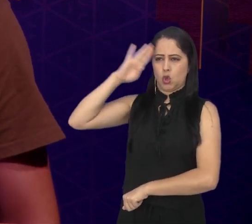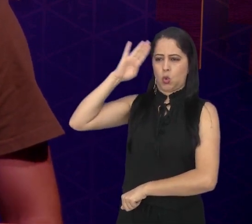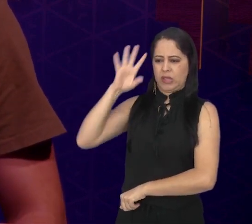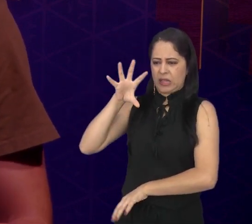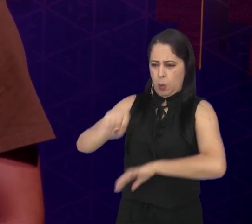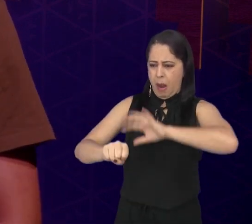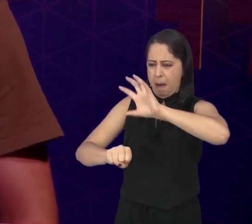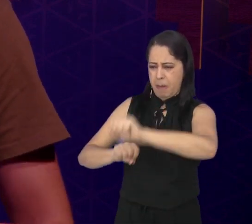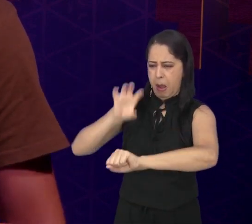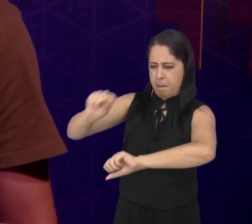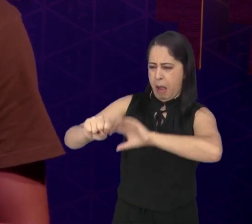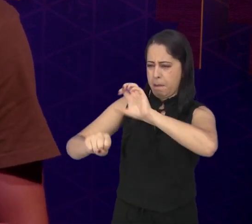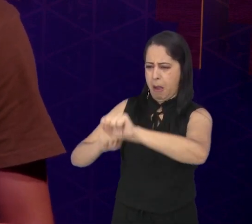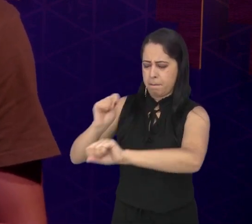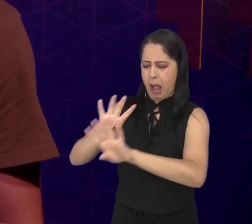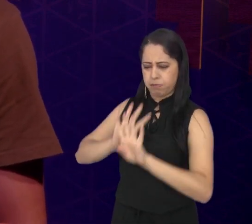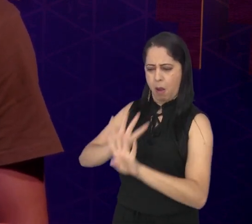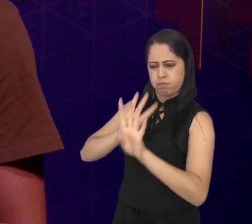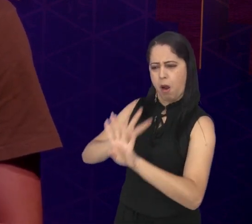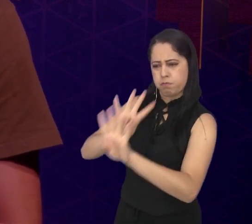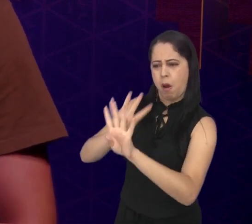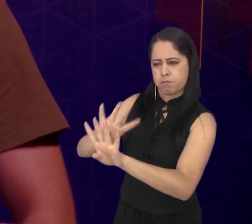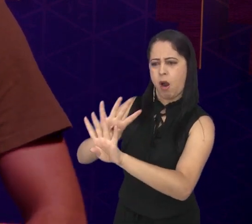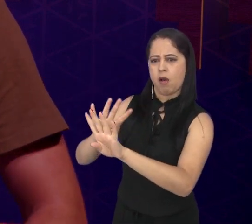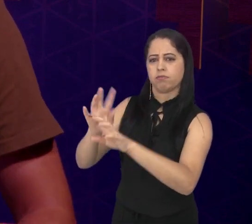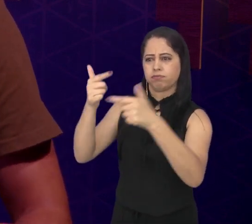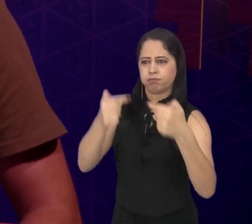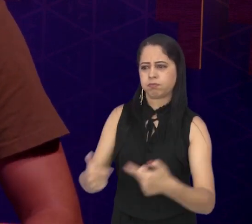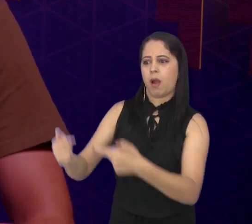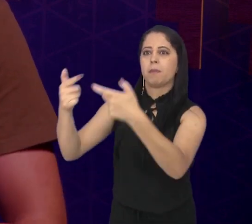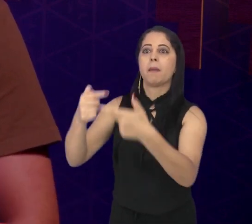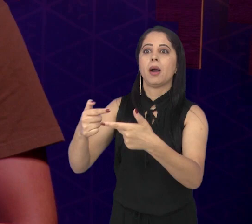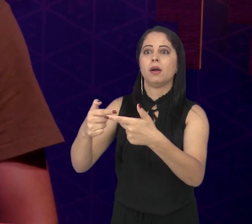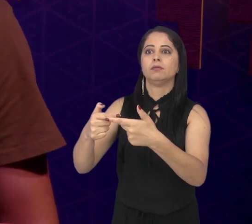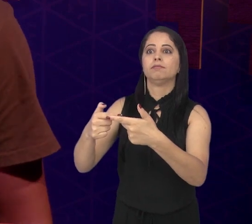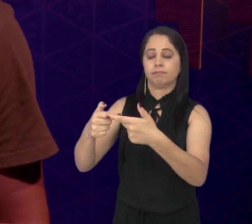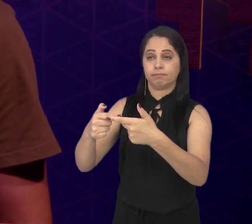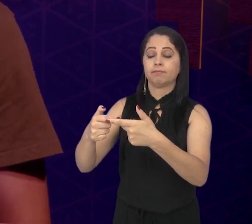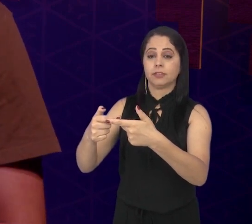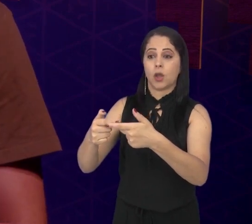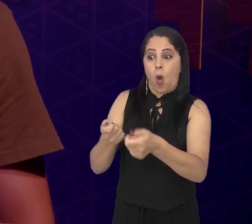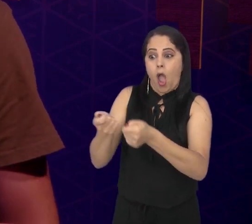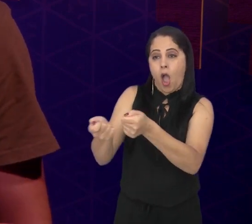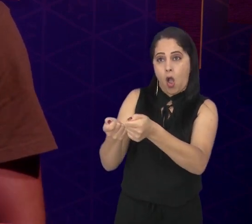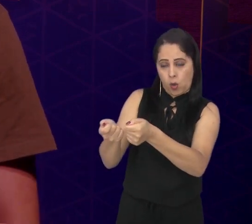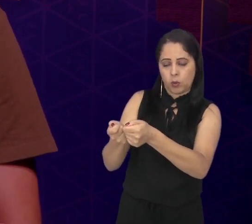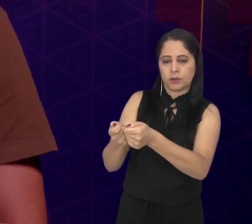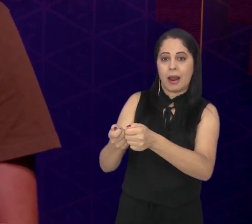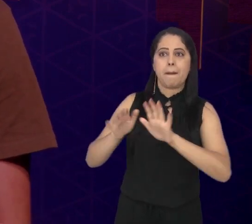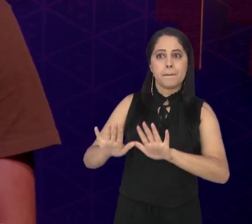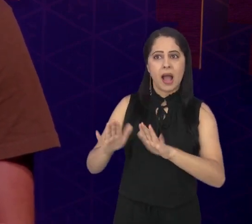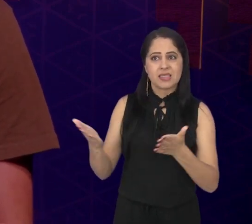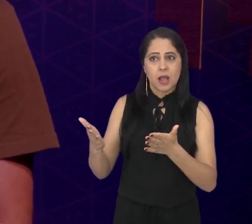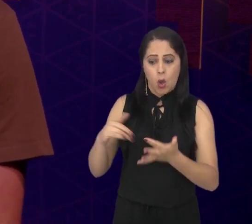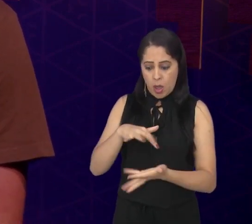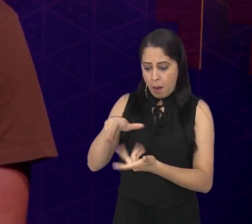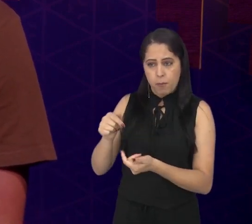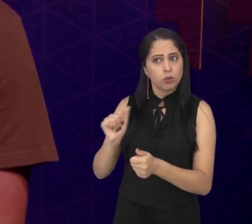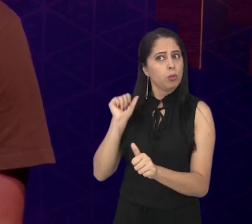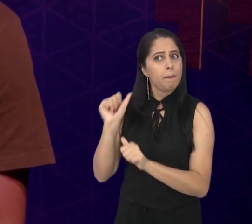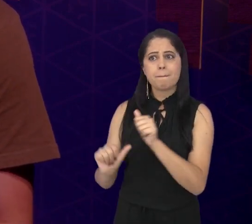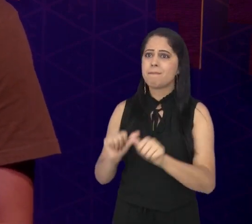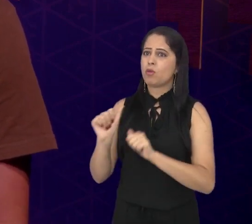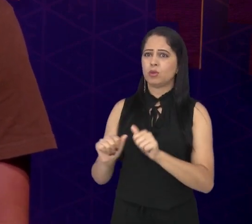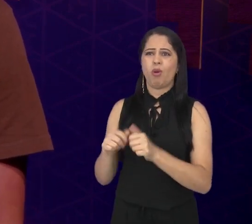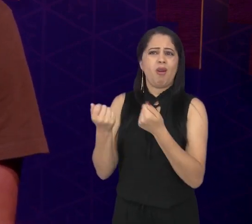tinham que expandir o território, porque aí iam ter mais lugar para produzir e tudo mais. Só que hoje,